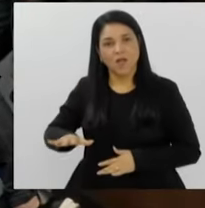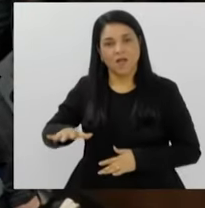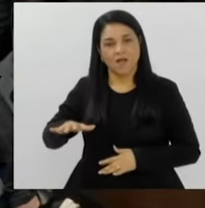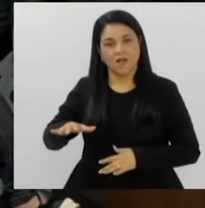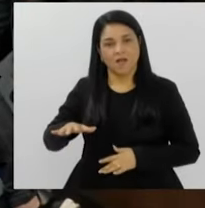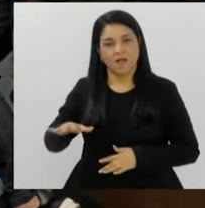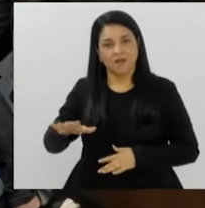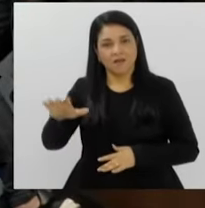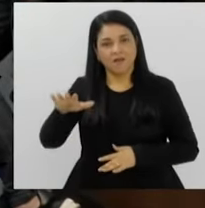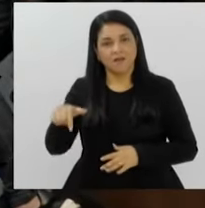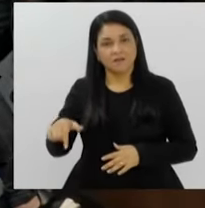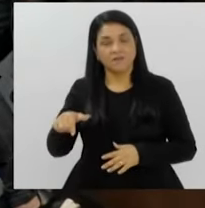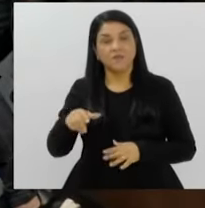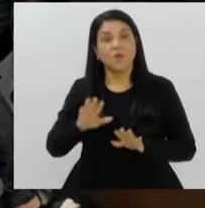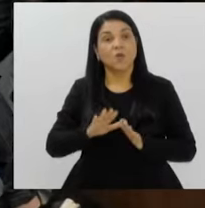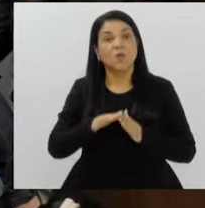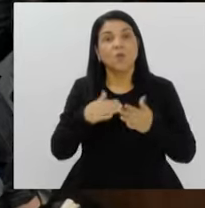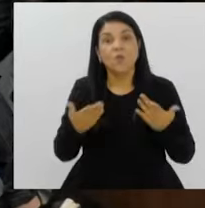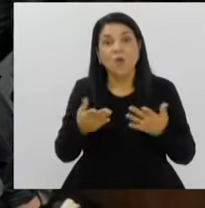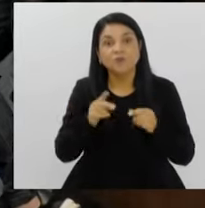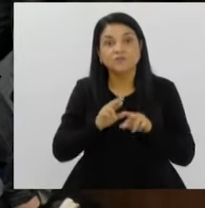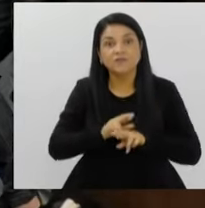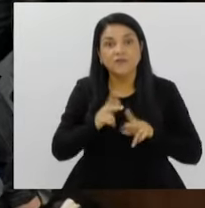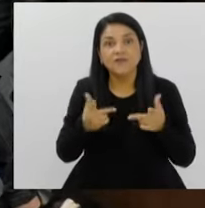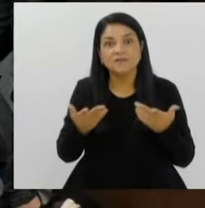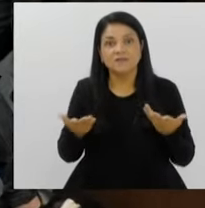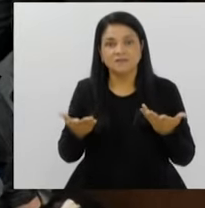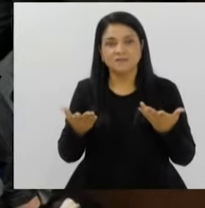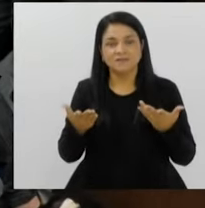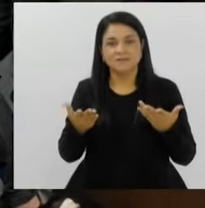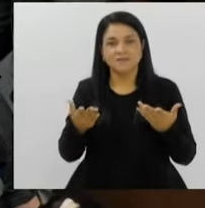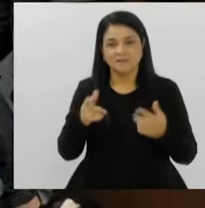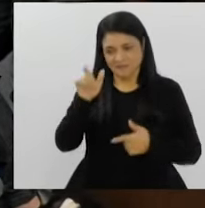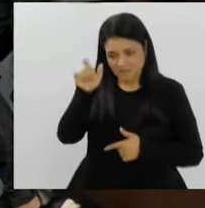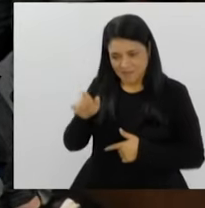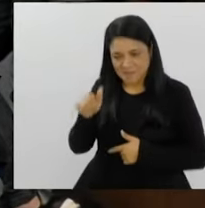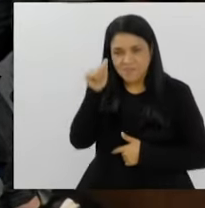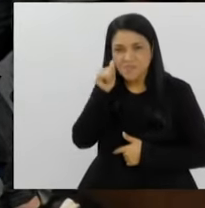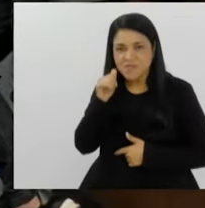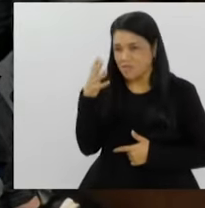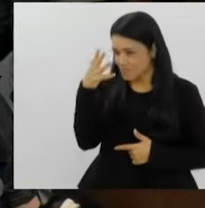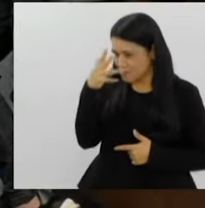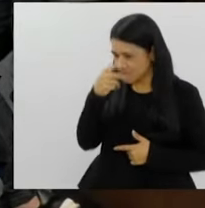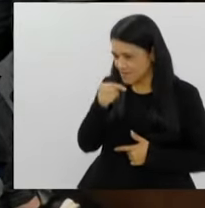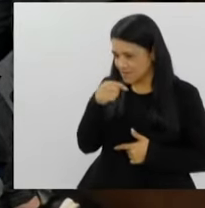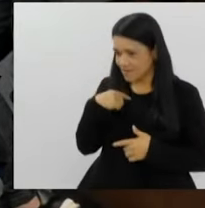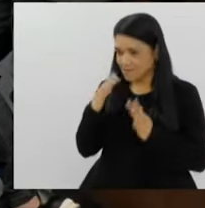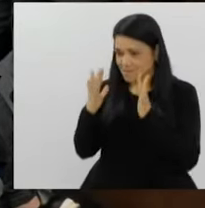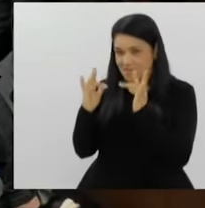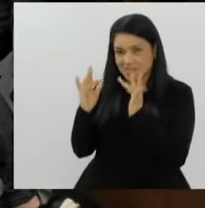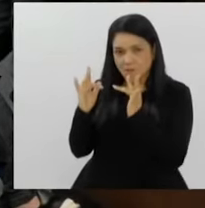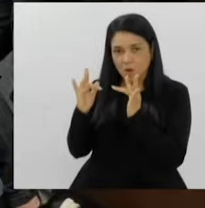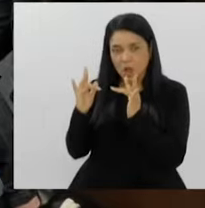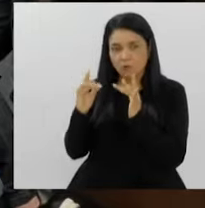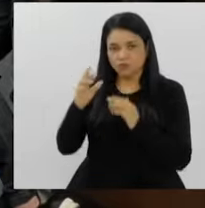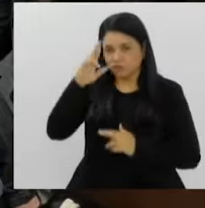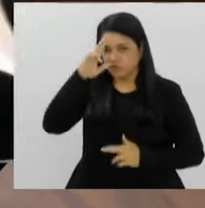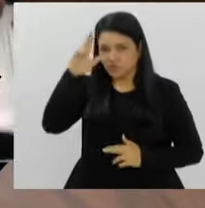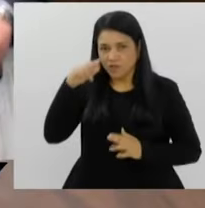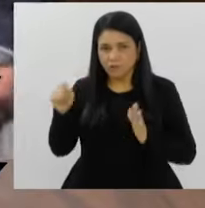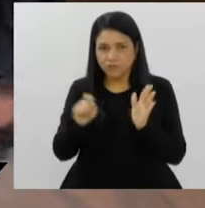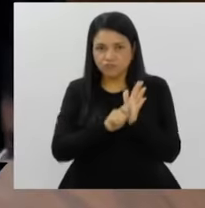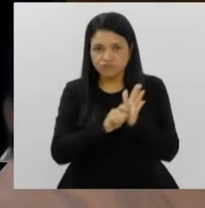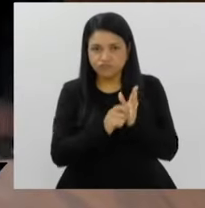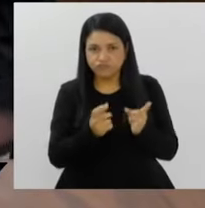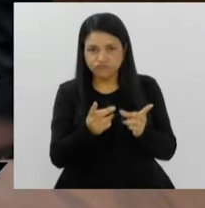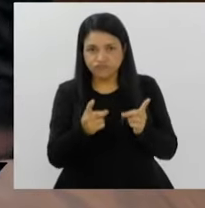Qual é a diferença? Porque se a menina for muito bonita, senhor presidente, tem que namorar com o chefão do tráfico, senão mata